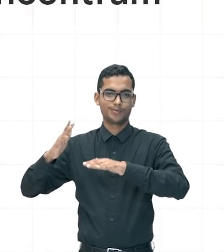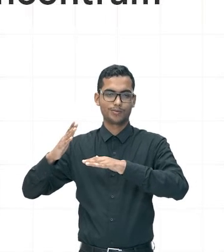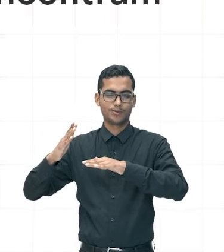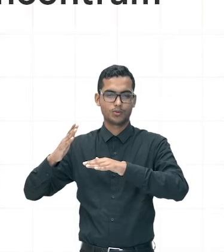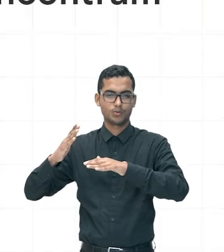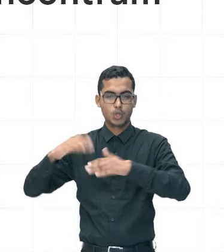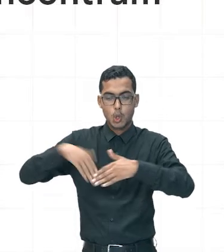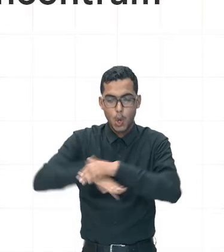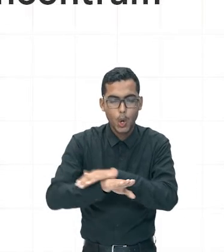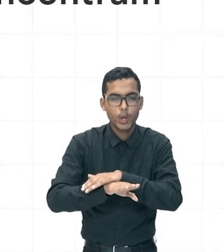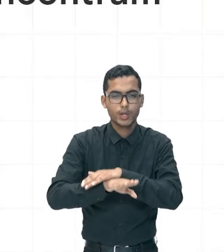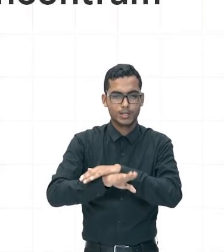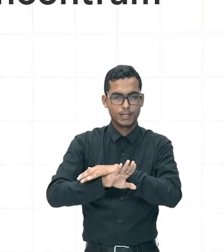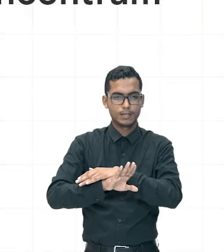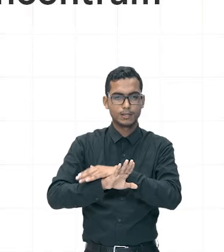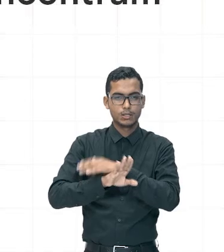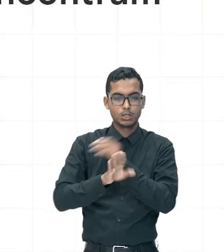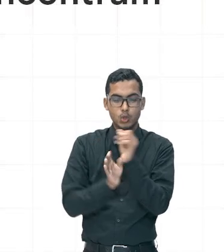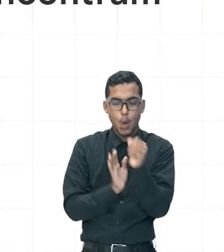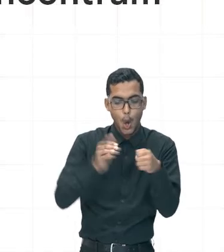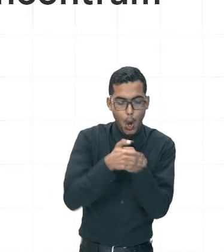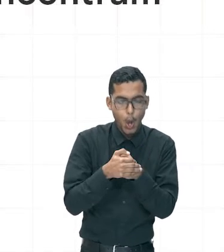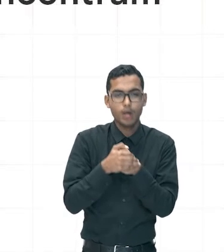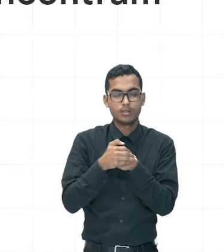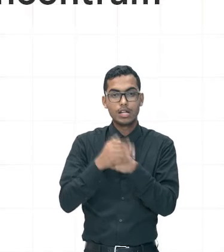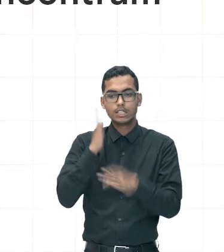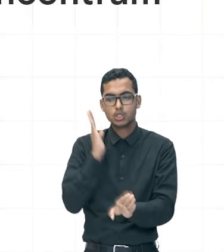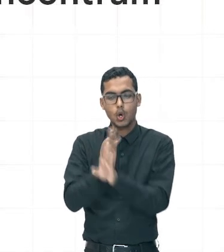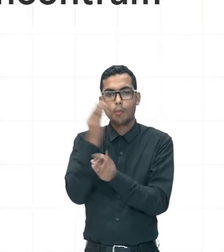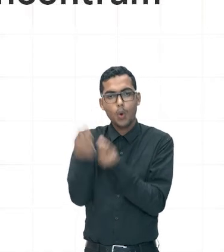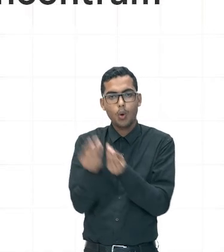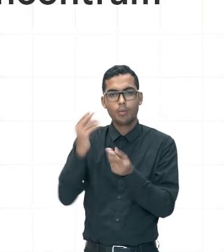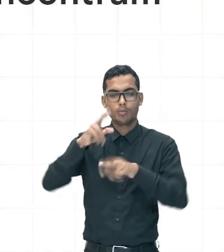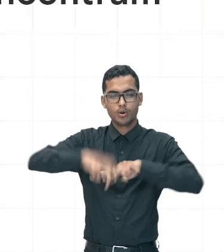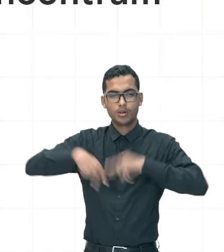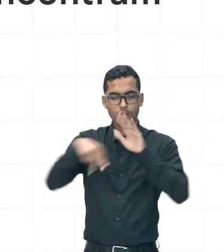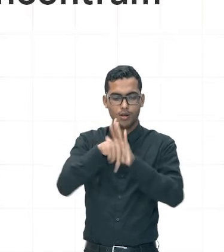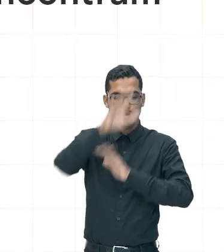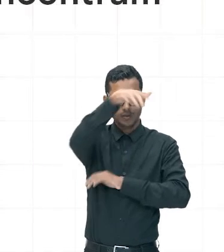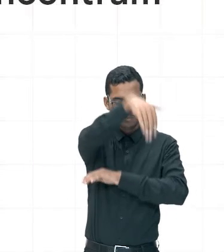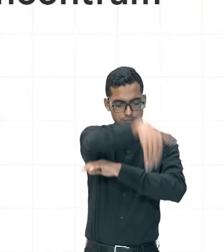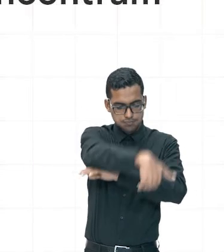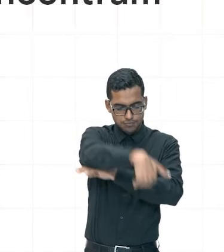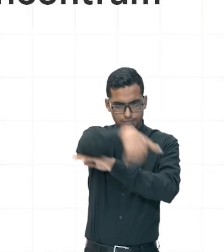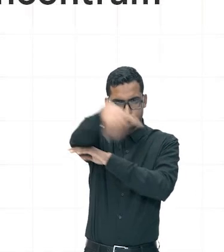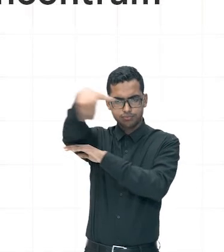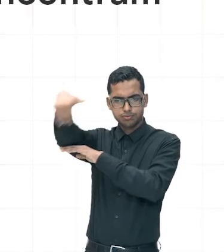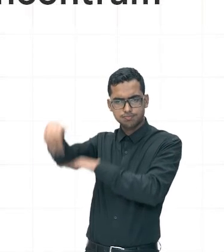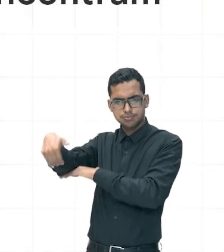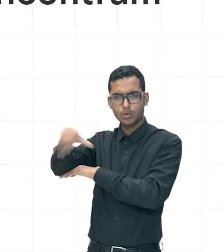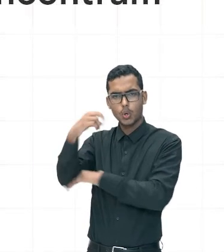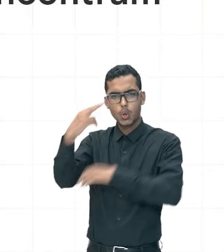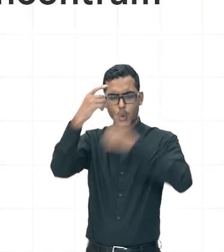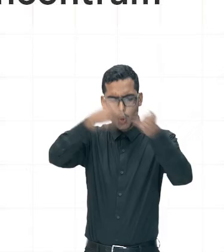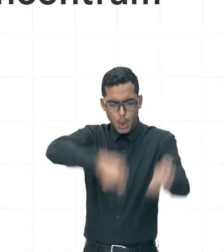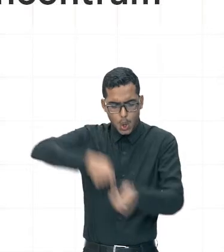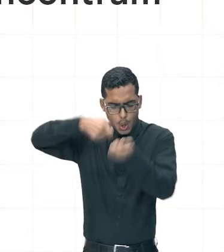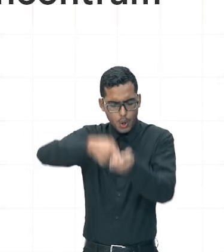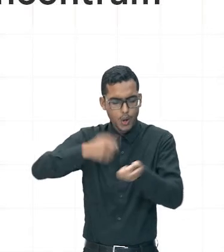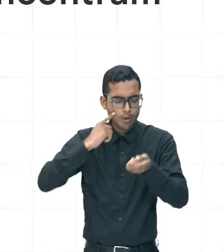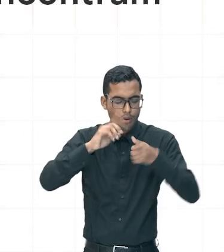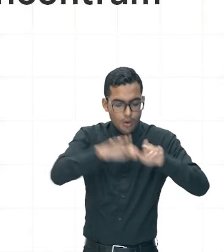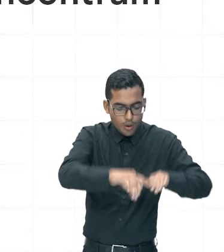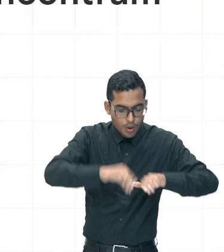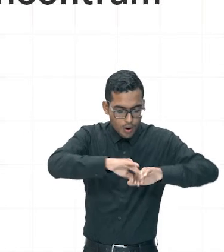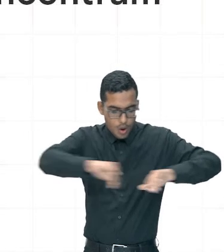escondidos ali, que são encontrados através de escavação. É muito comum a gente ver a galera pelo interior do Amazonas,